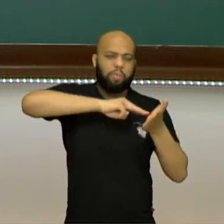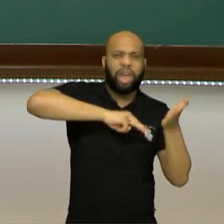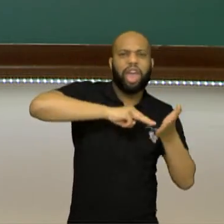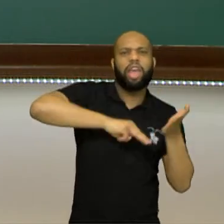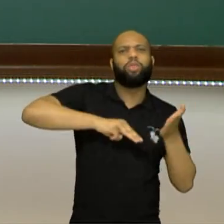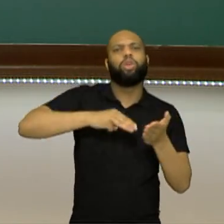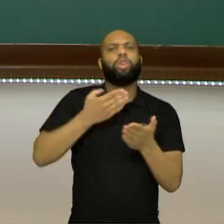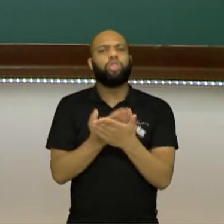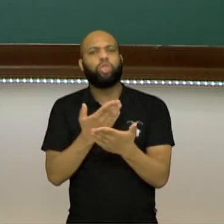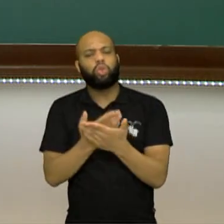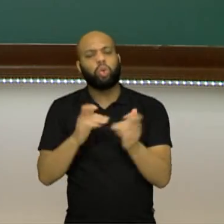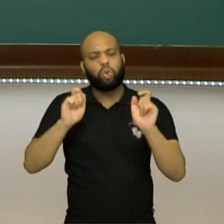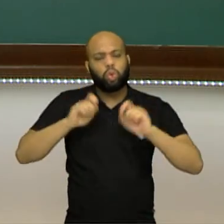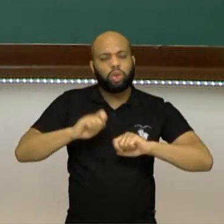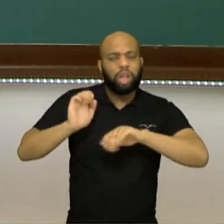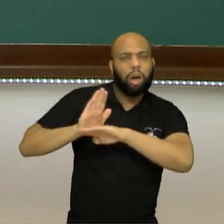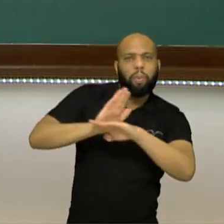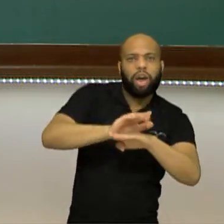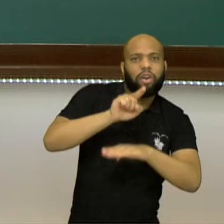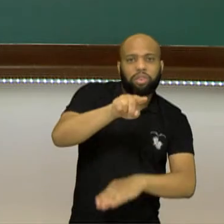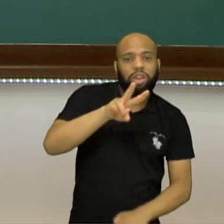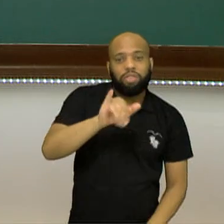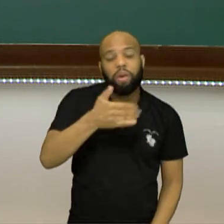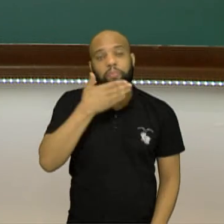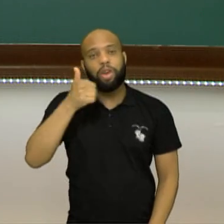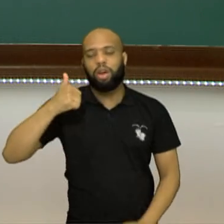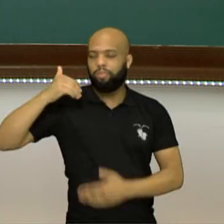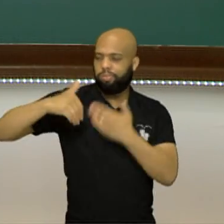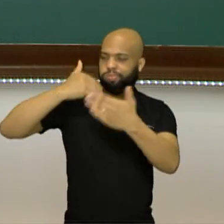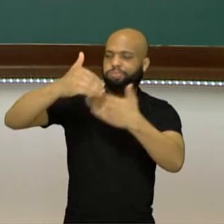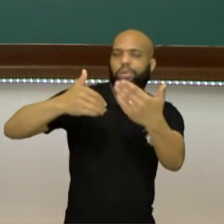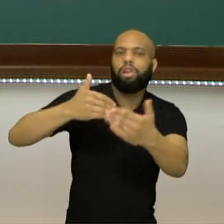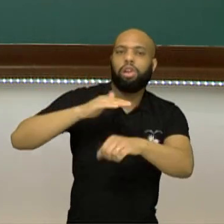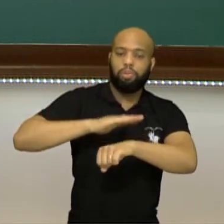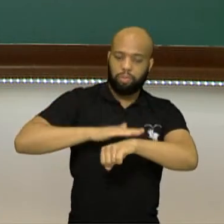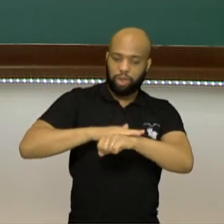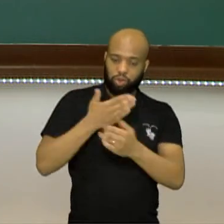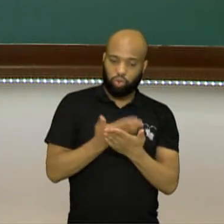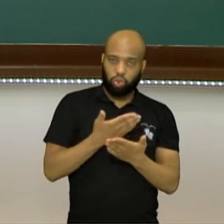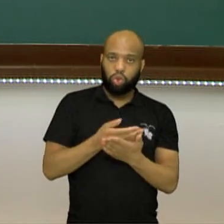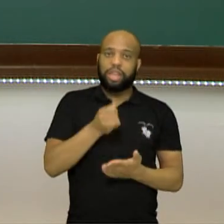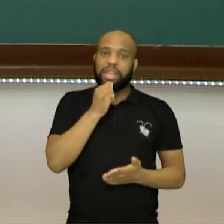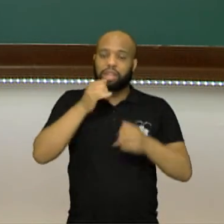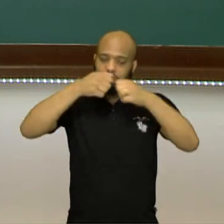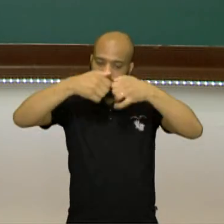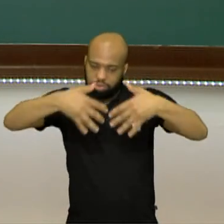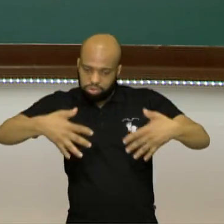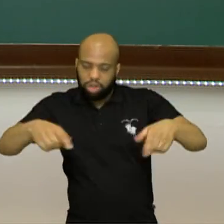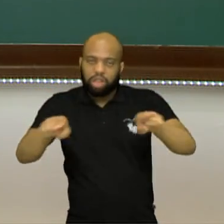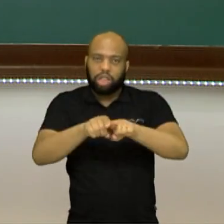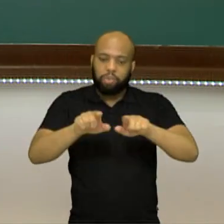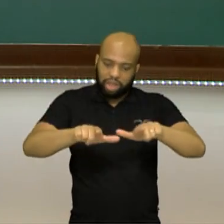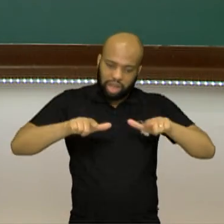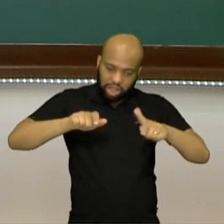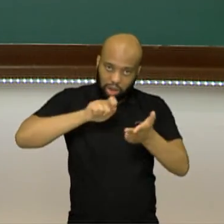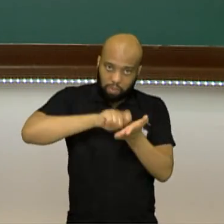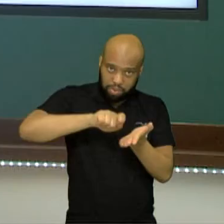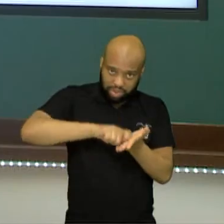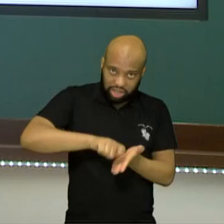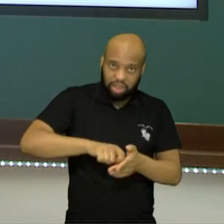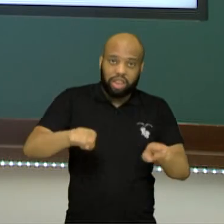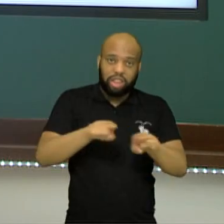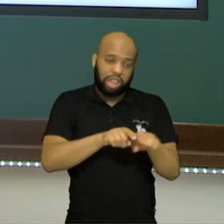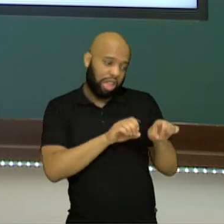podem ajudar a melhorar o nosso desempenho nos estudos, como o mapa mental, os flashcards,